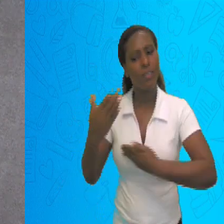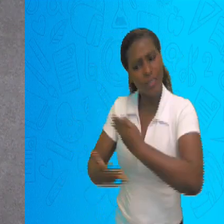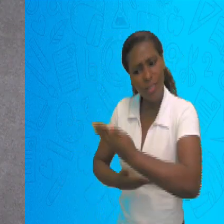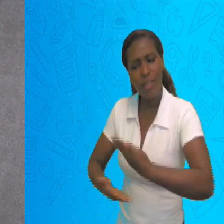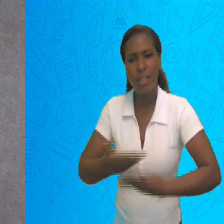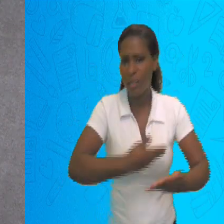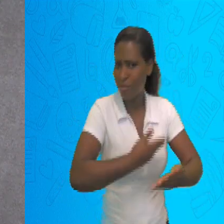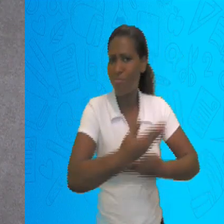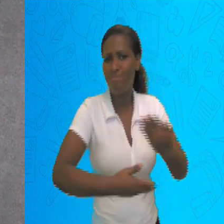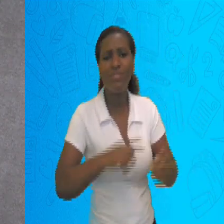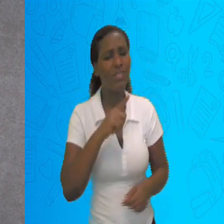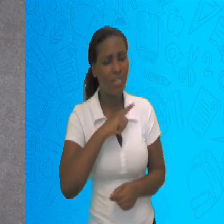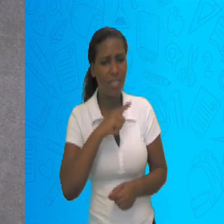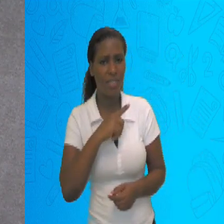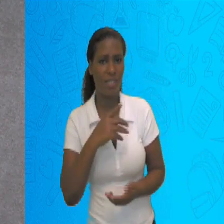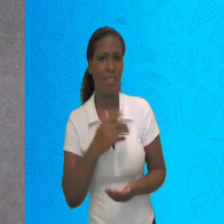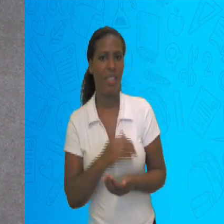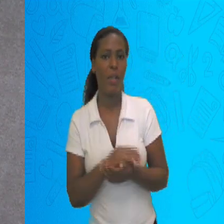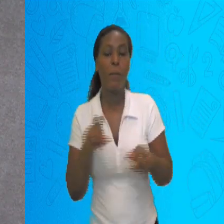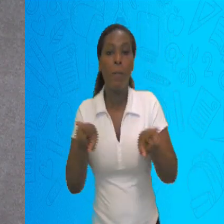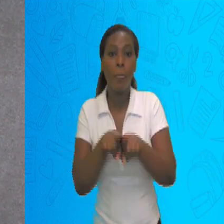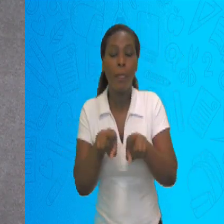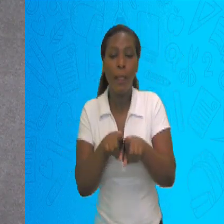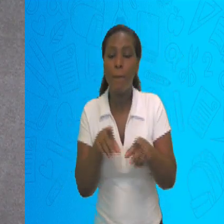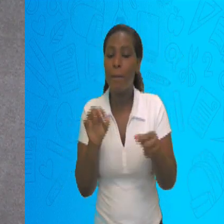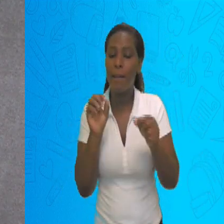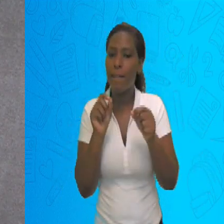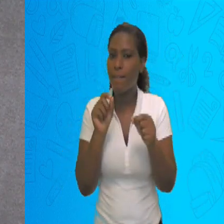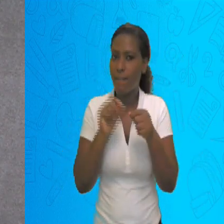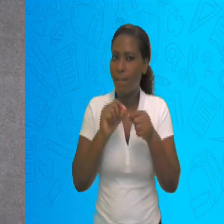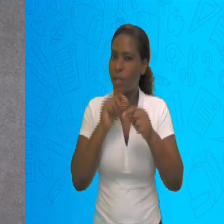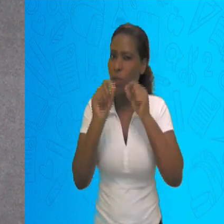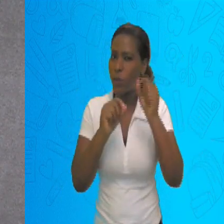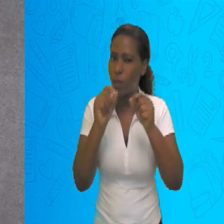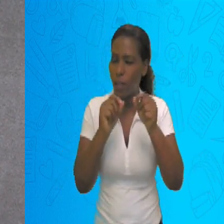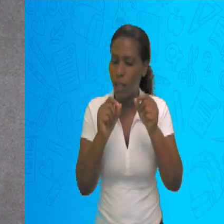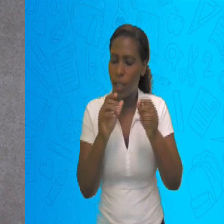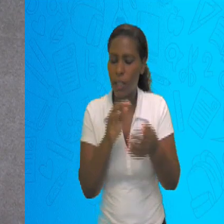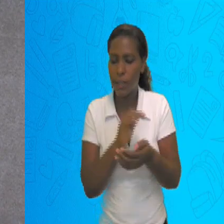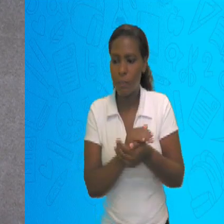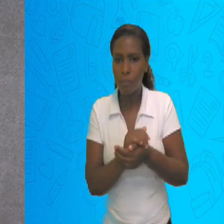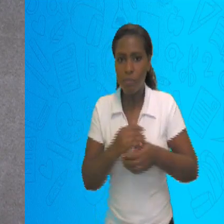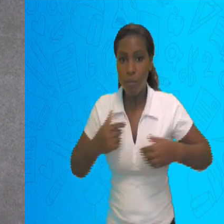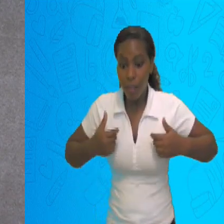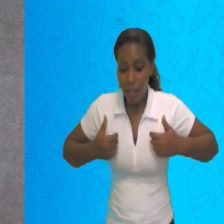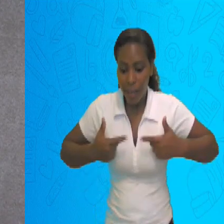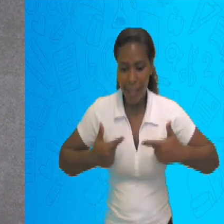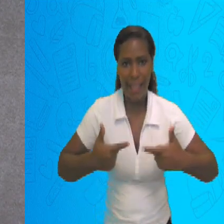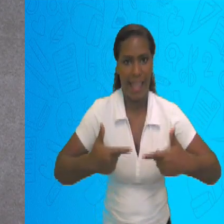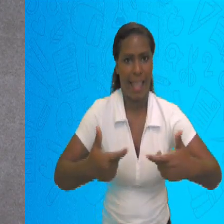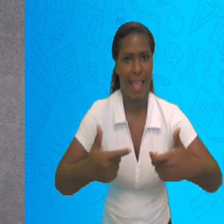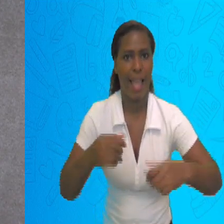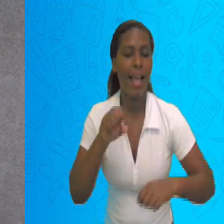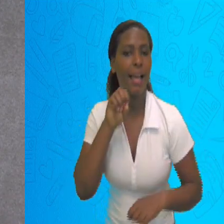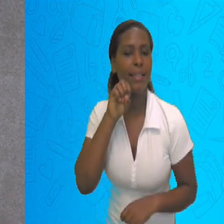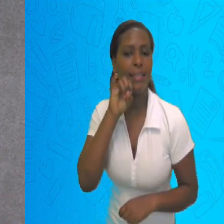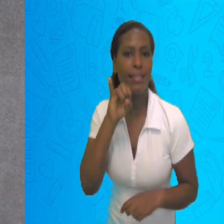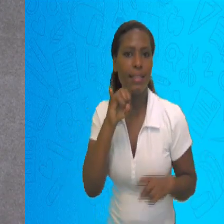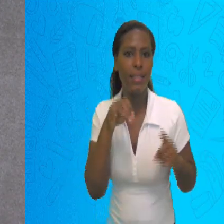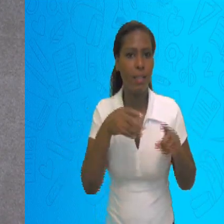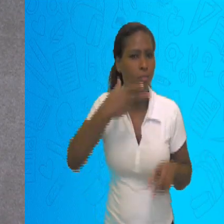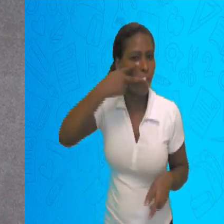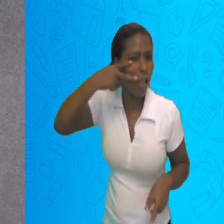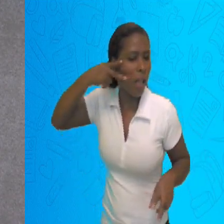tribo. E em alianças e guerra entre tribos diferentes, que era questão territorial, que era questão de